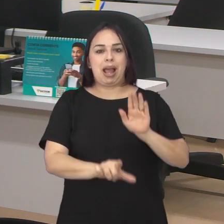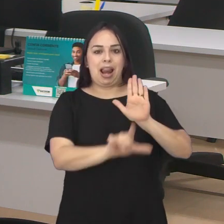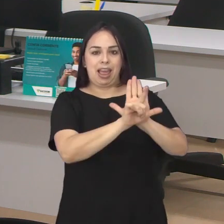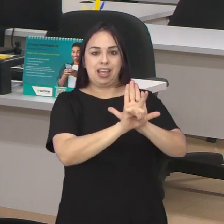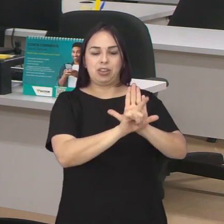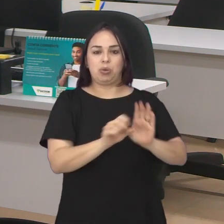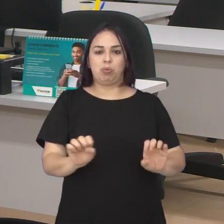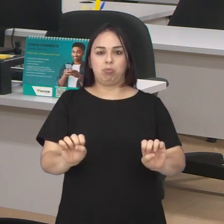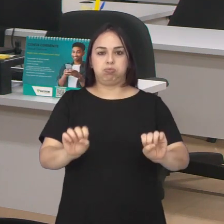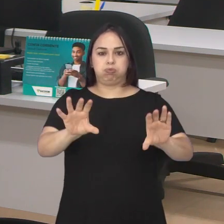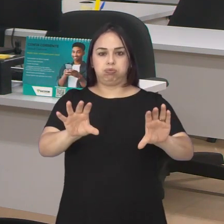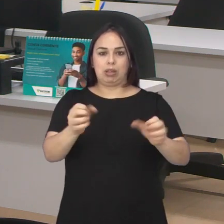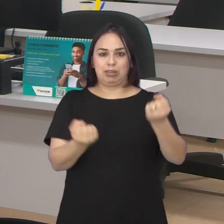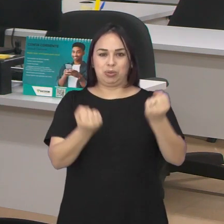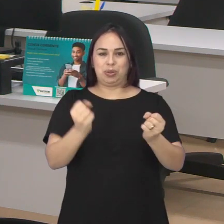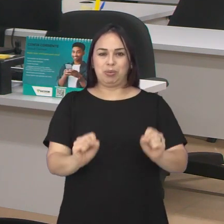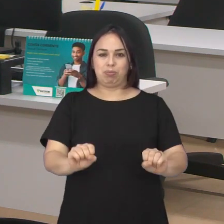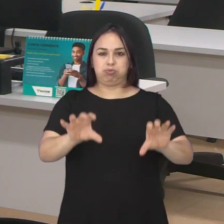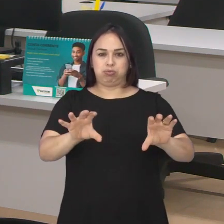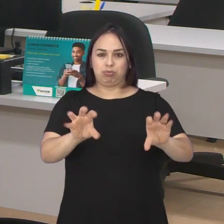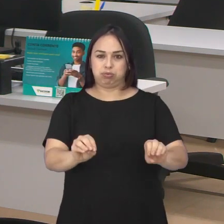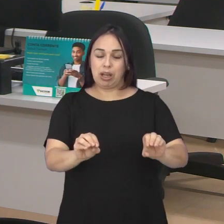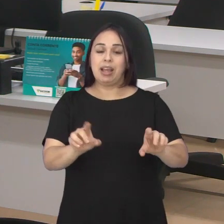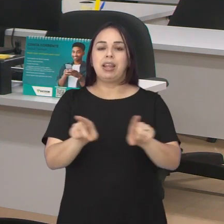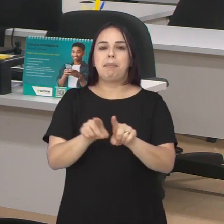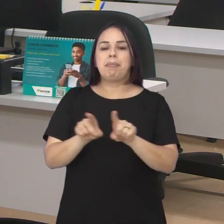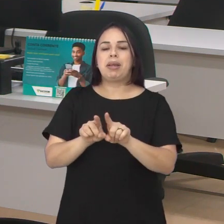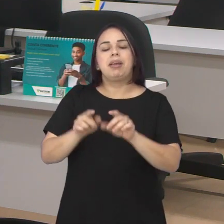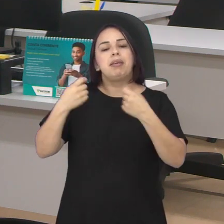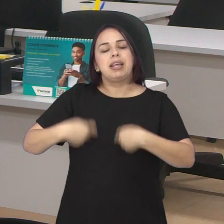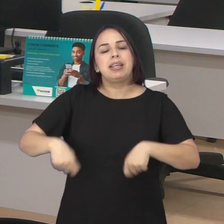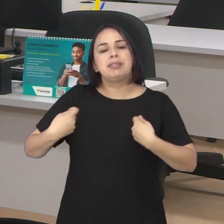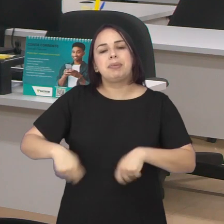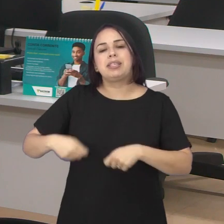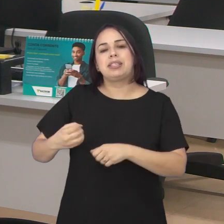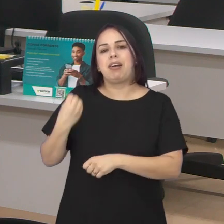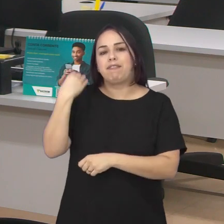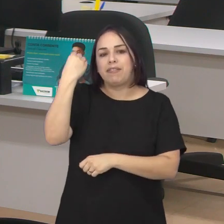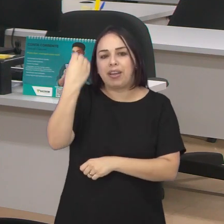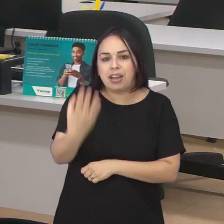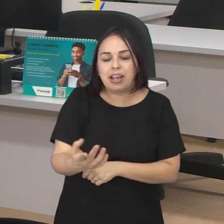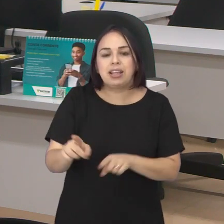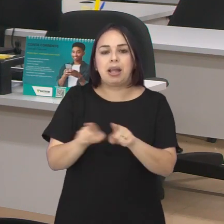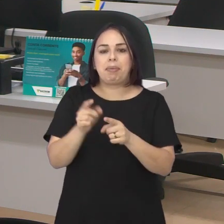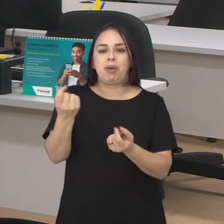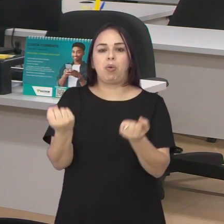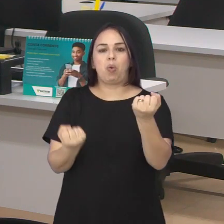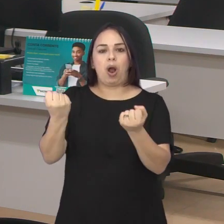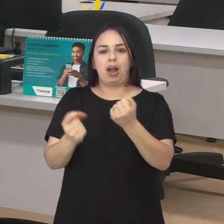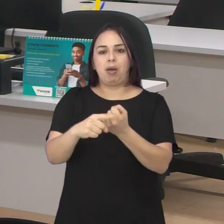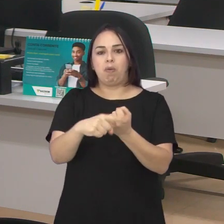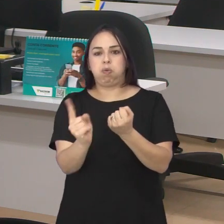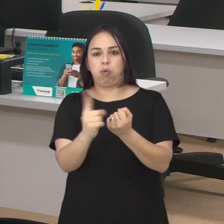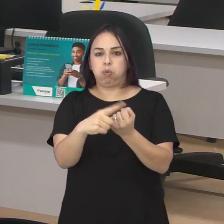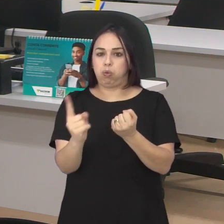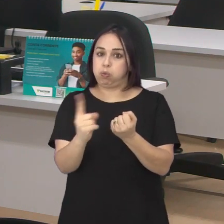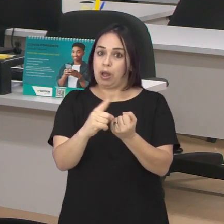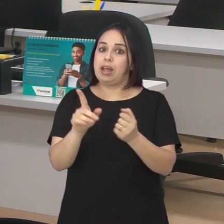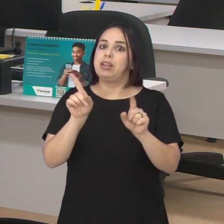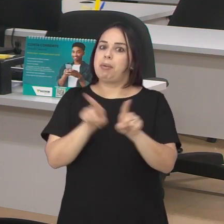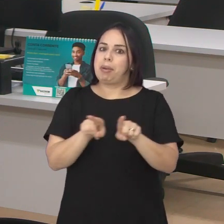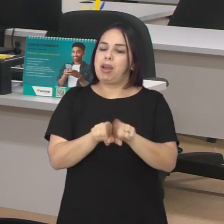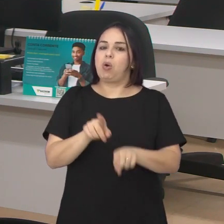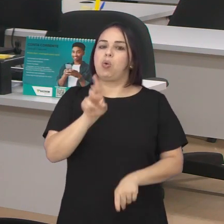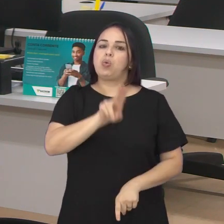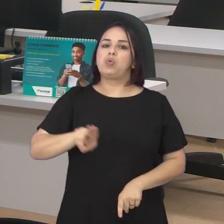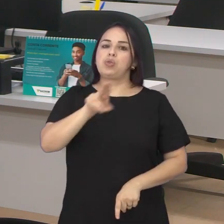do farol baixo, sempre importante lembrar, né, de fazer uma viagem com segurança, mantendo o limite de velocidade e também usando o cinto